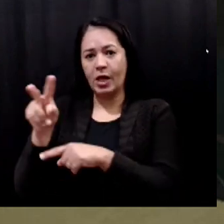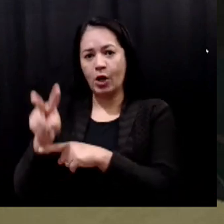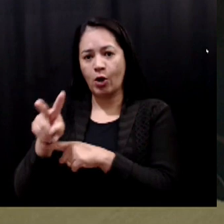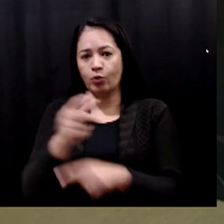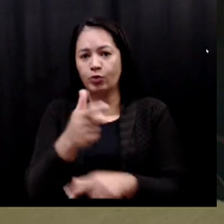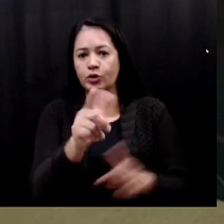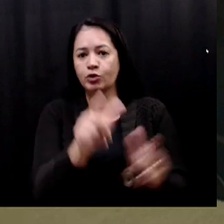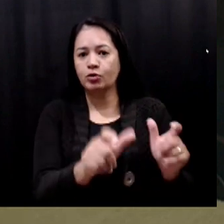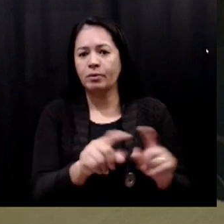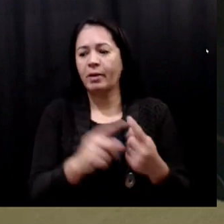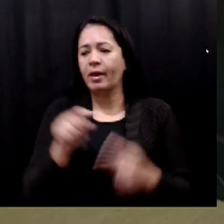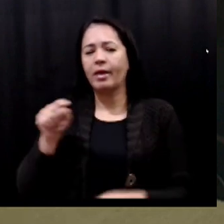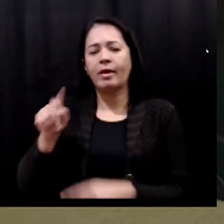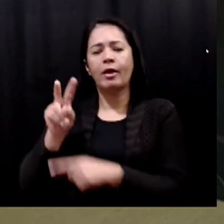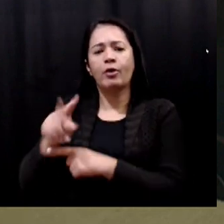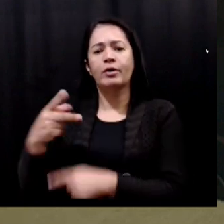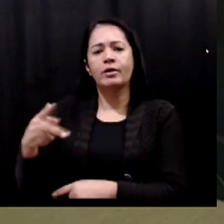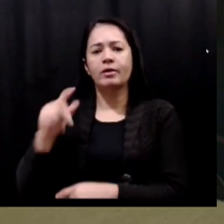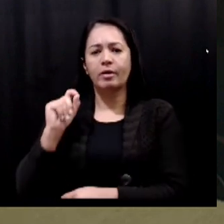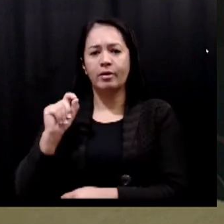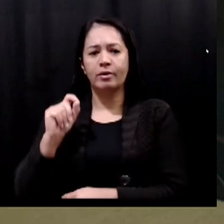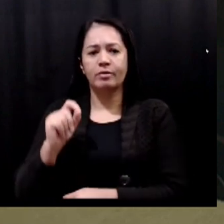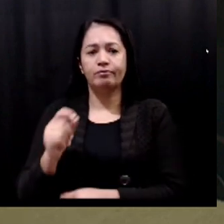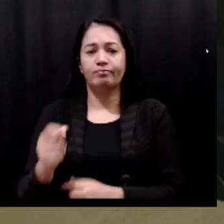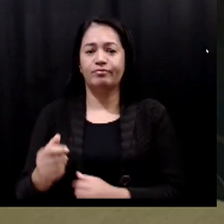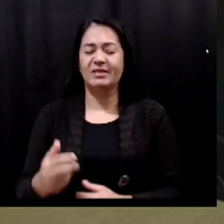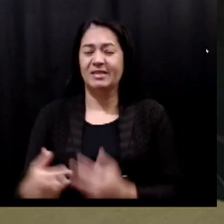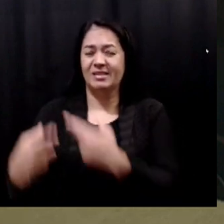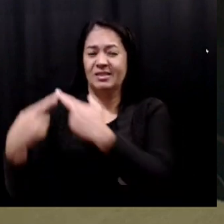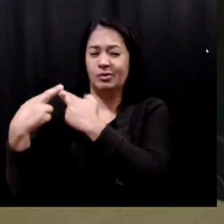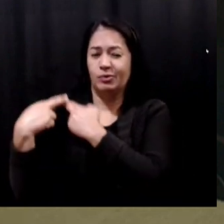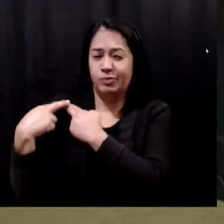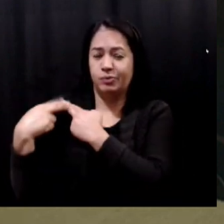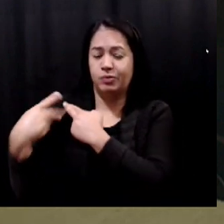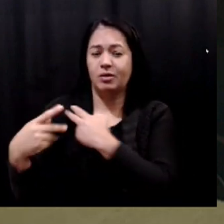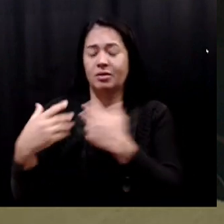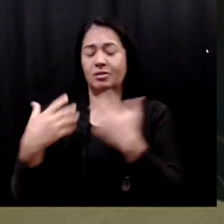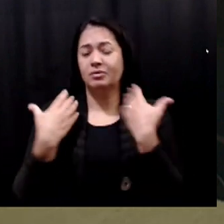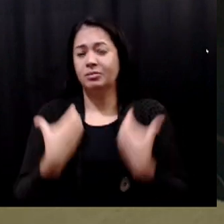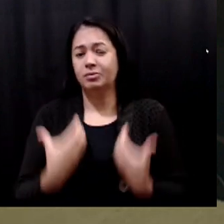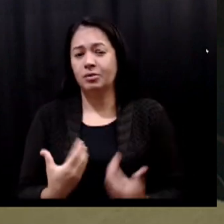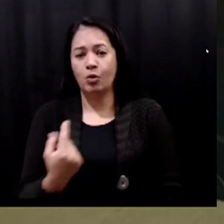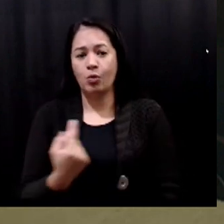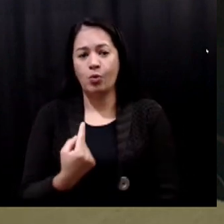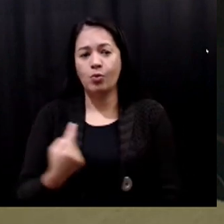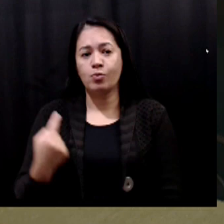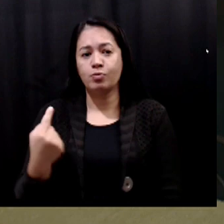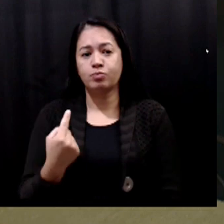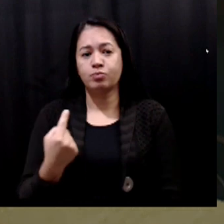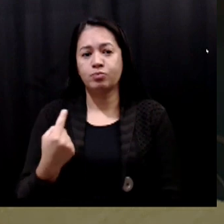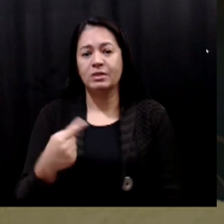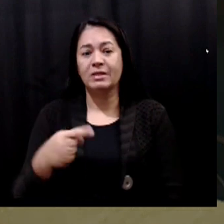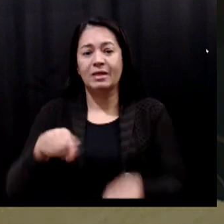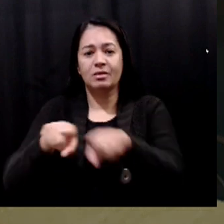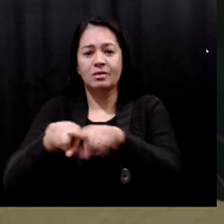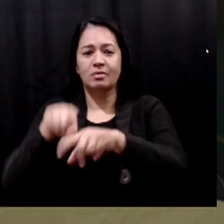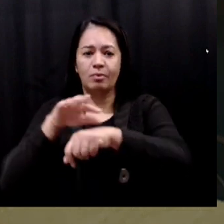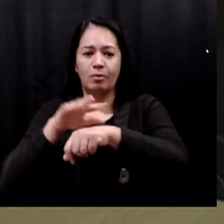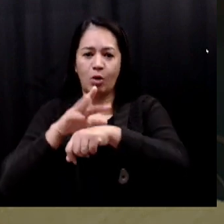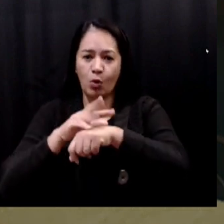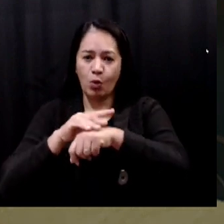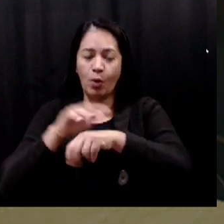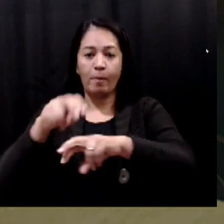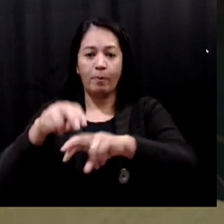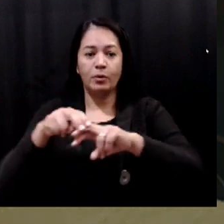A sobrecarga do cuidador pode levar ao esgotamento, à solidão e ao adoecimento. Por isso, é fundamental